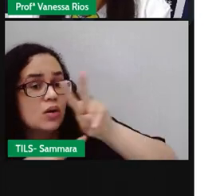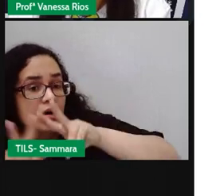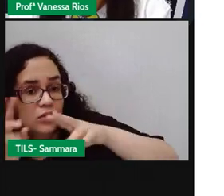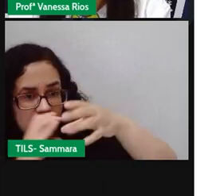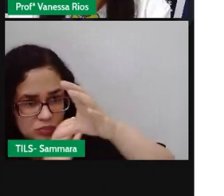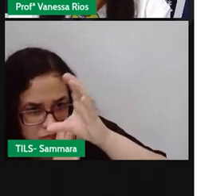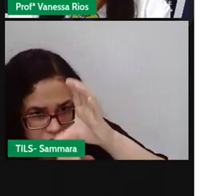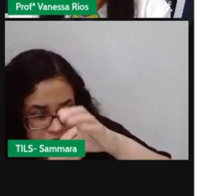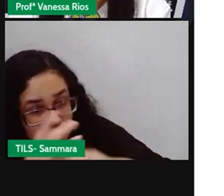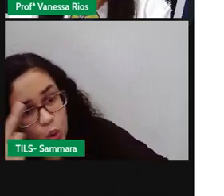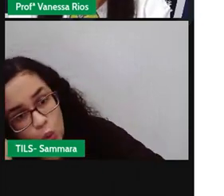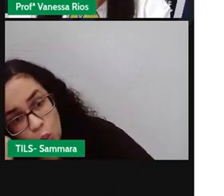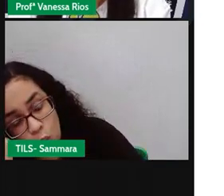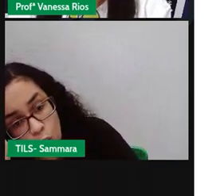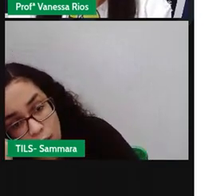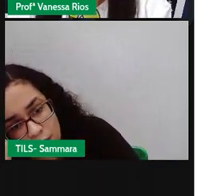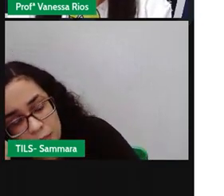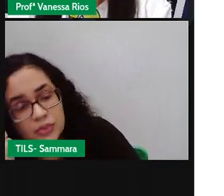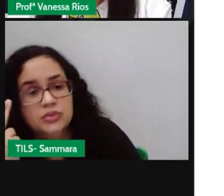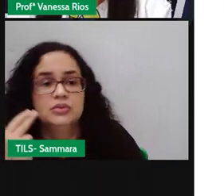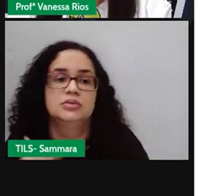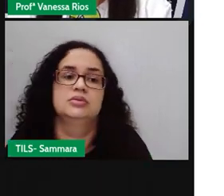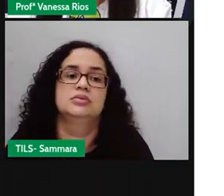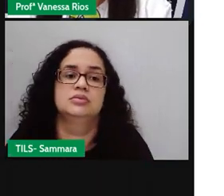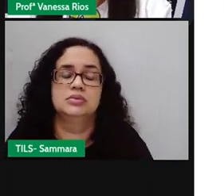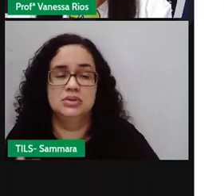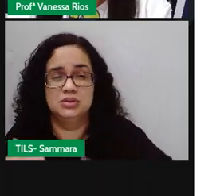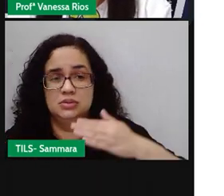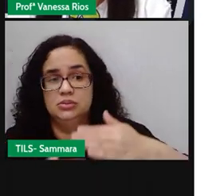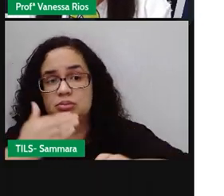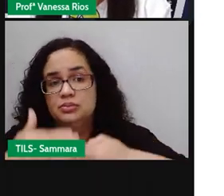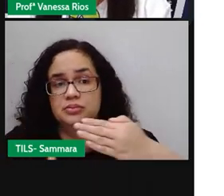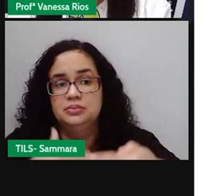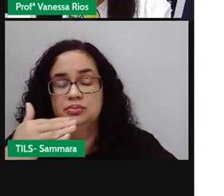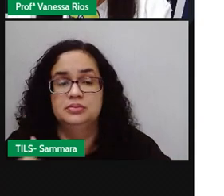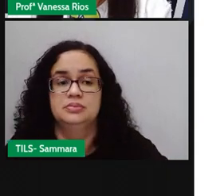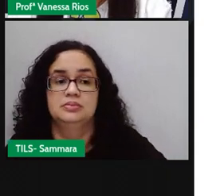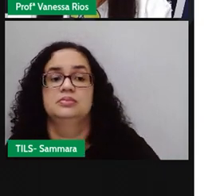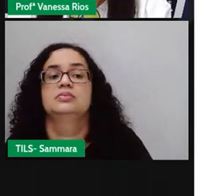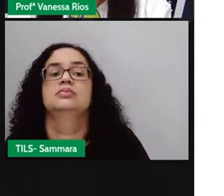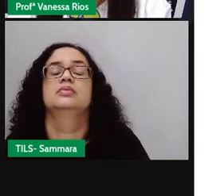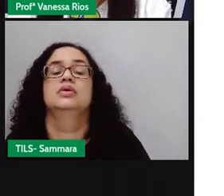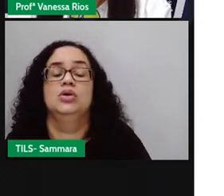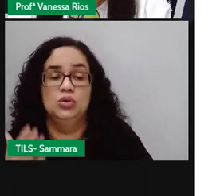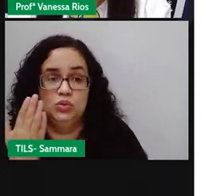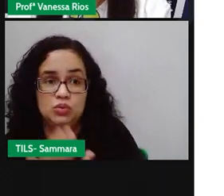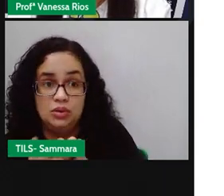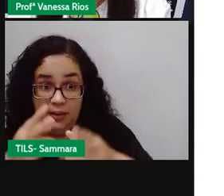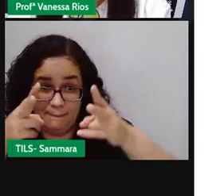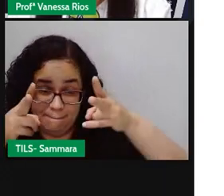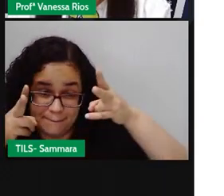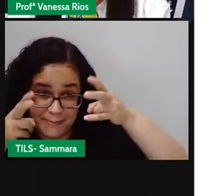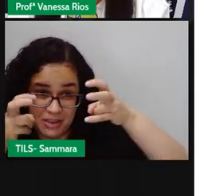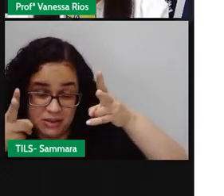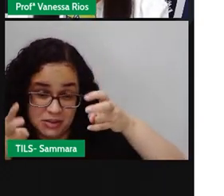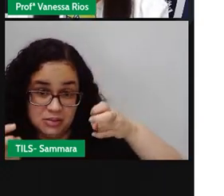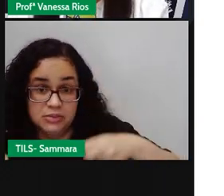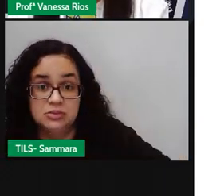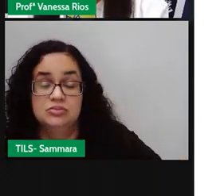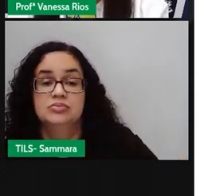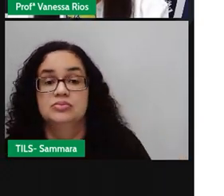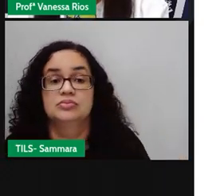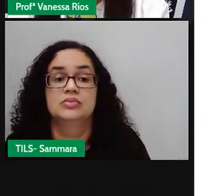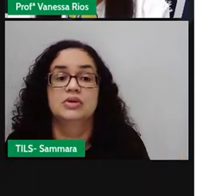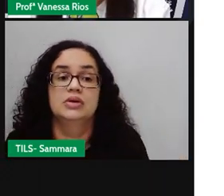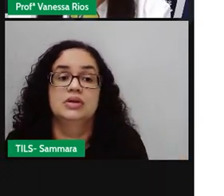em microscópios comuns. Com o passar do tempo, né, com mais estudos, perceberam que aquilo que